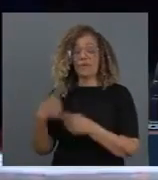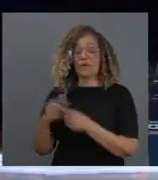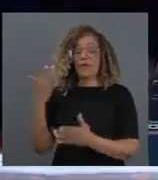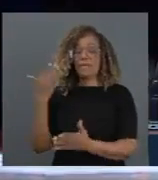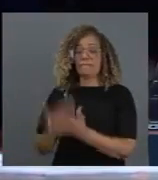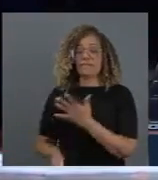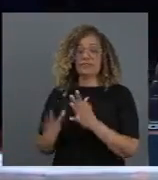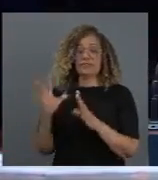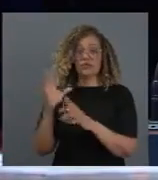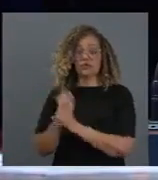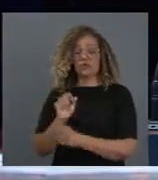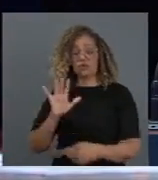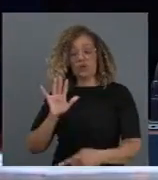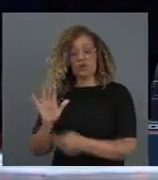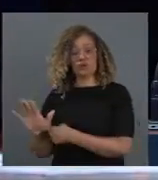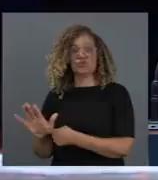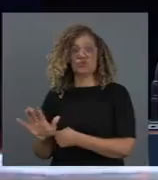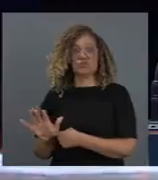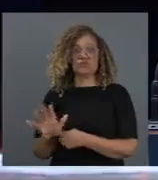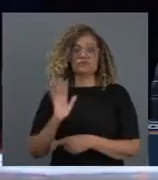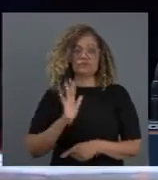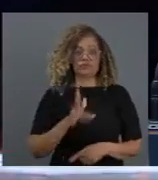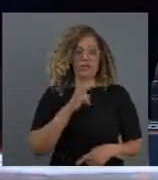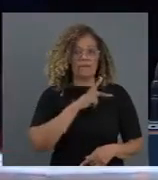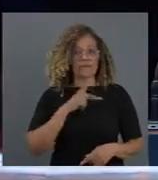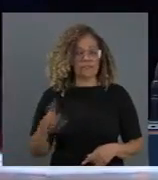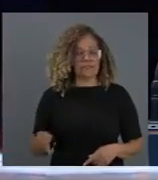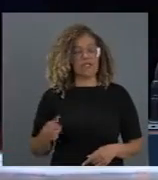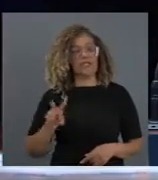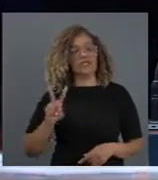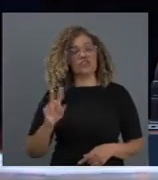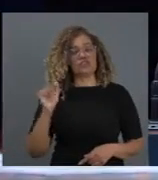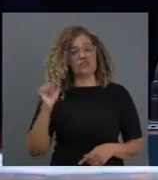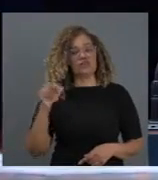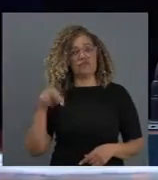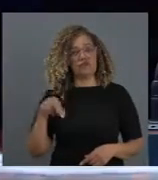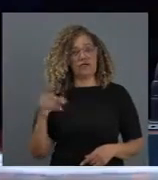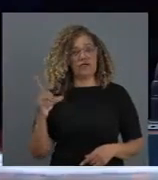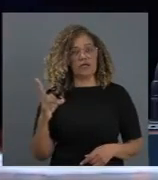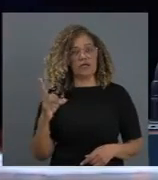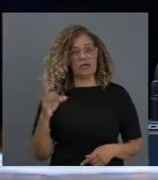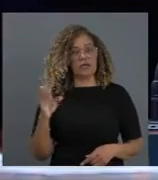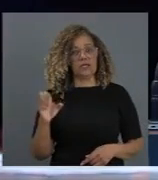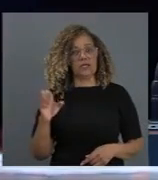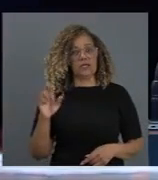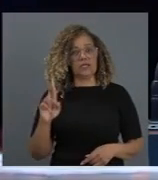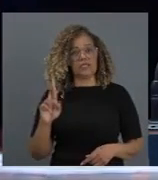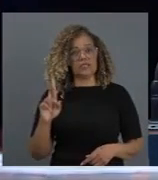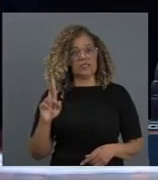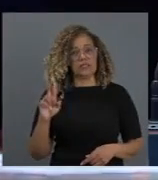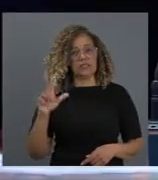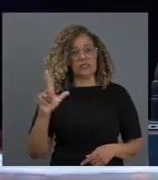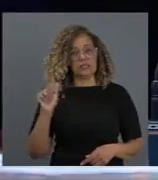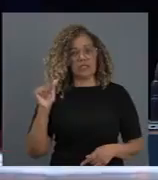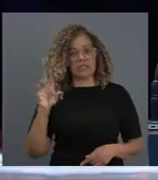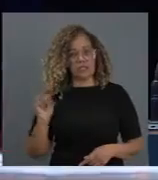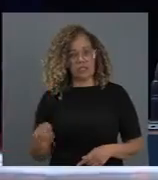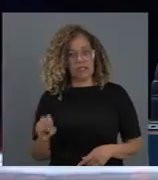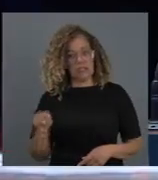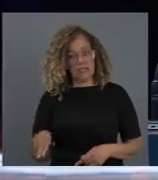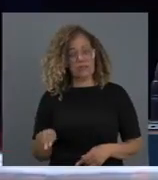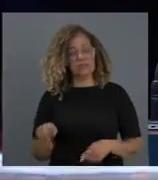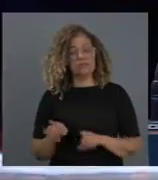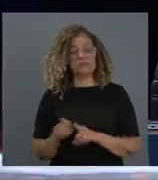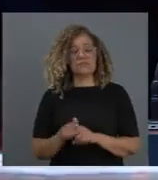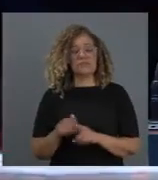às chuvas. Já falei com o presidente Vanderlan, ele me assegurou a relatoria e farei a defesa